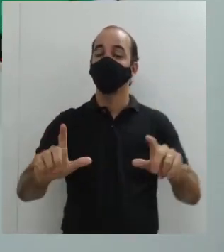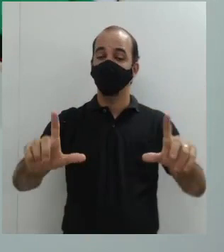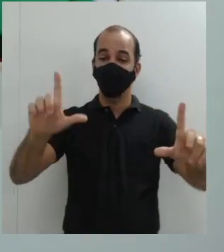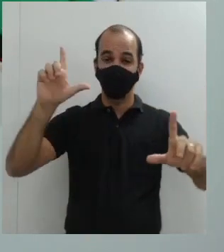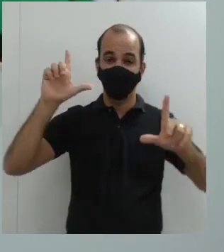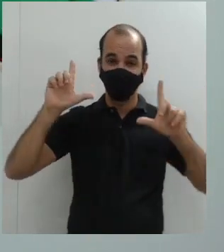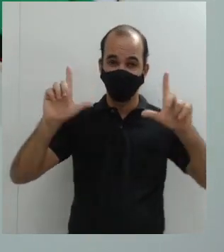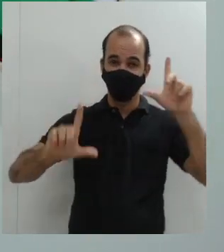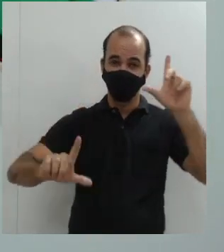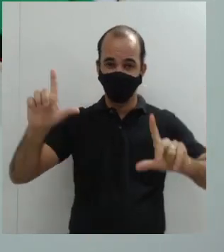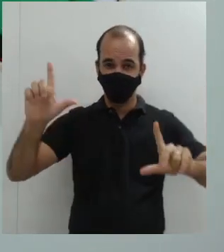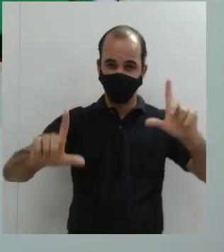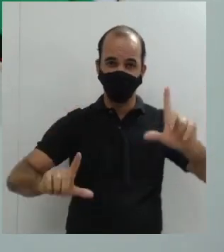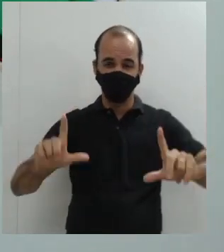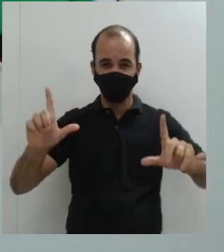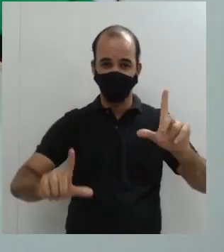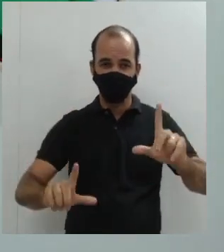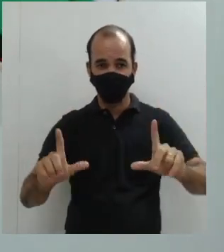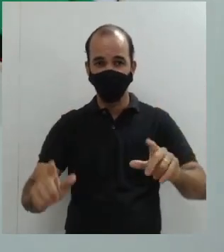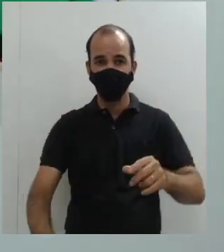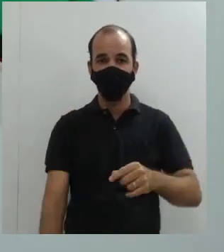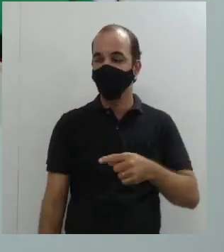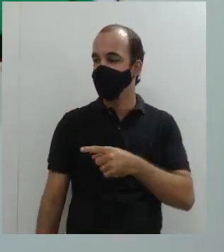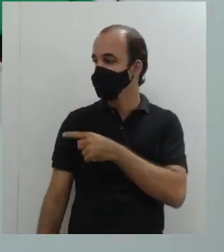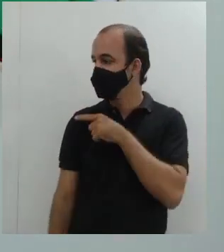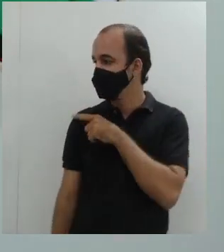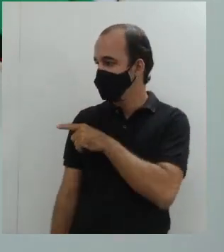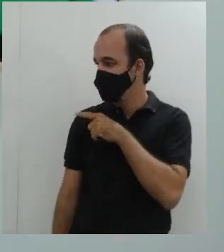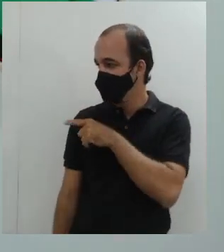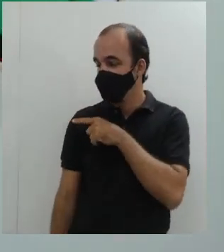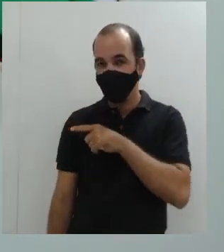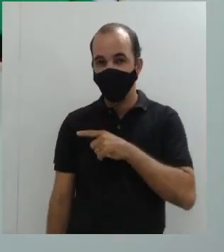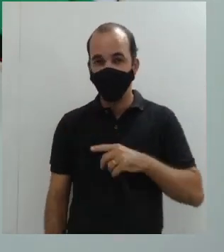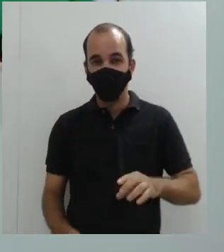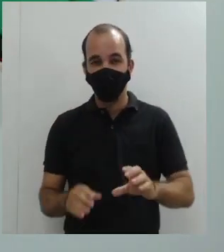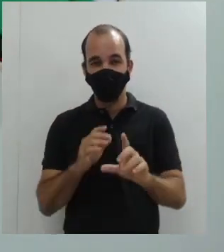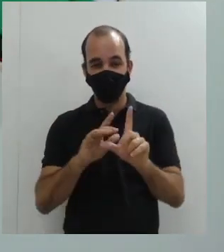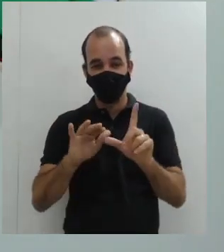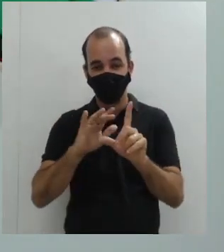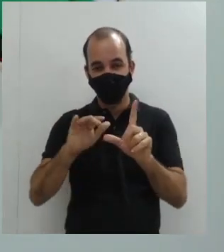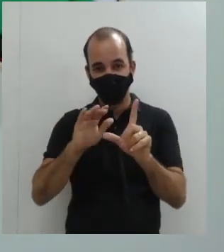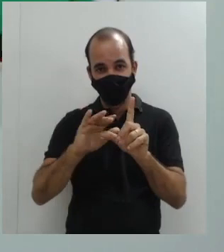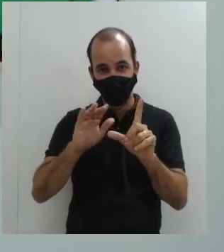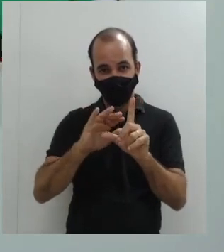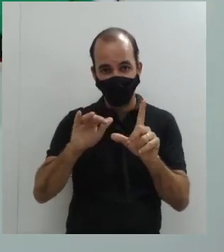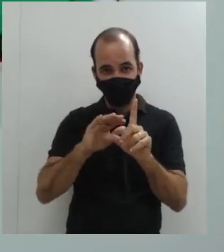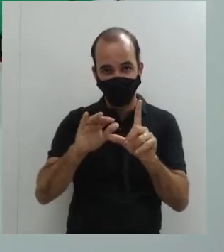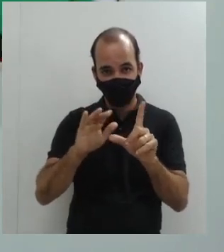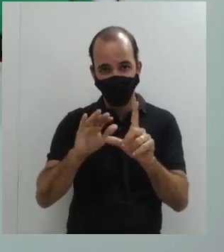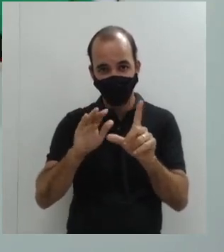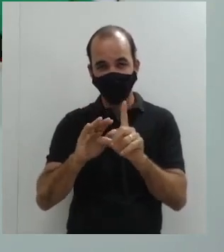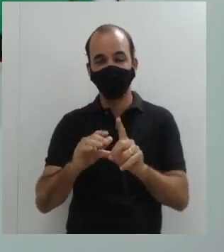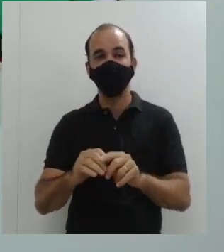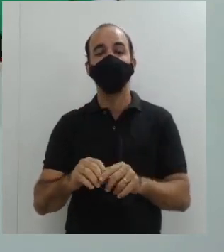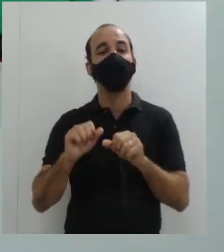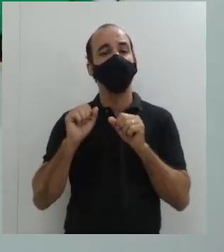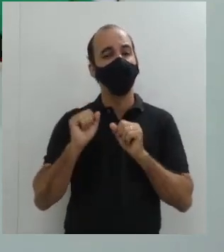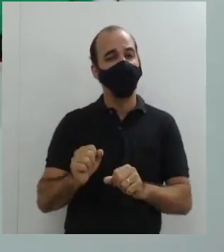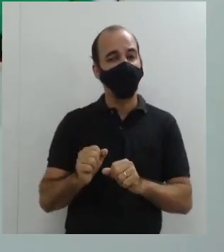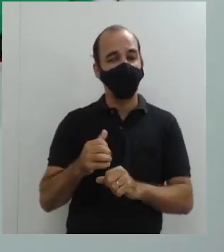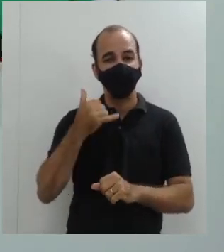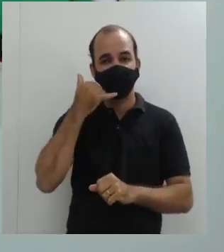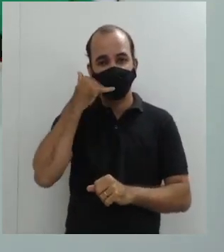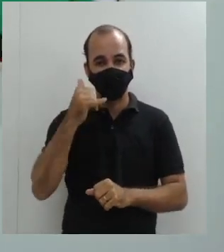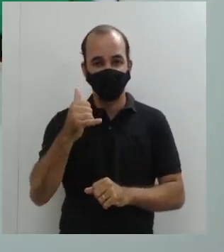agora, você vai dar uma olhadinha aqui, ó, nesse QR Code. Exato, está aqui, ó. Você vai pegar seu celular, vai